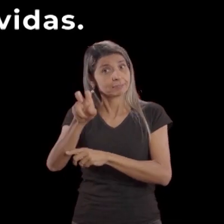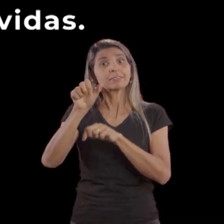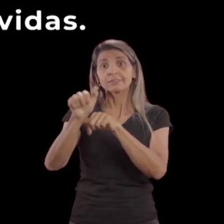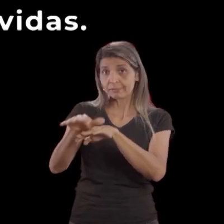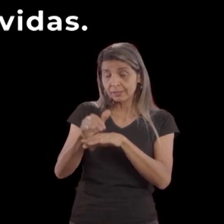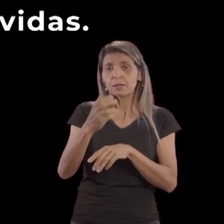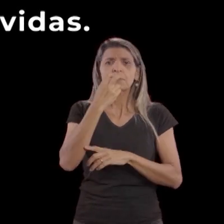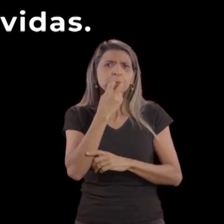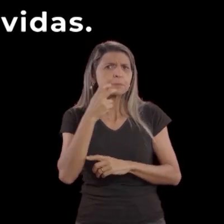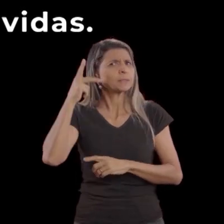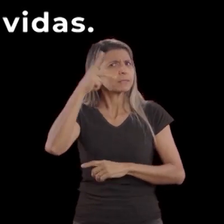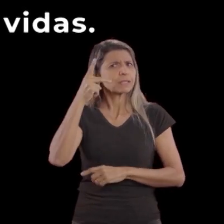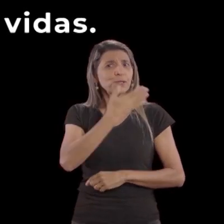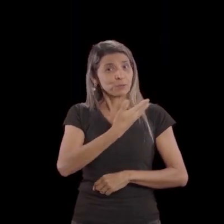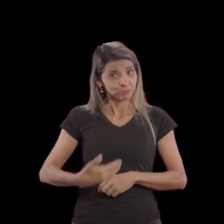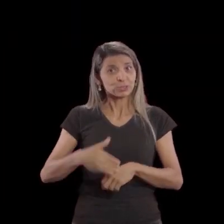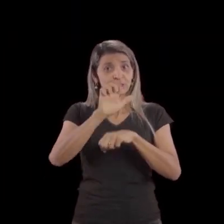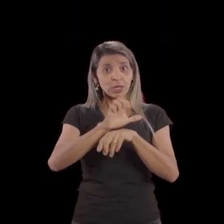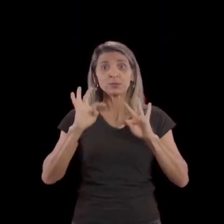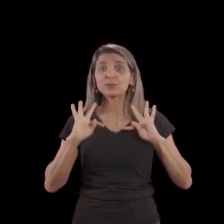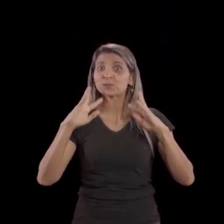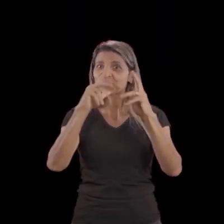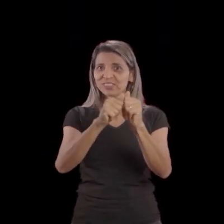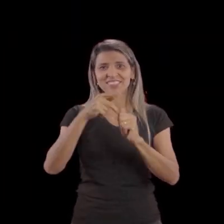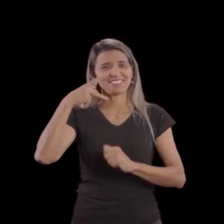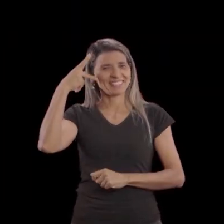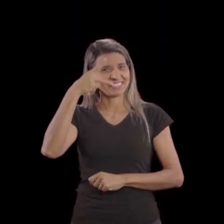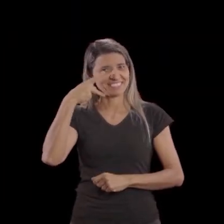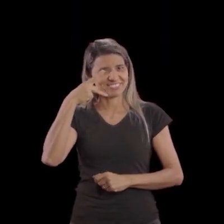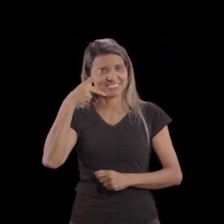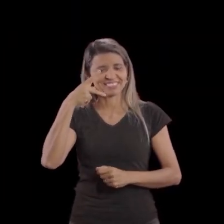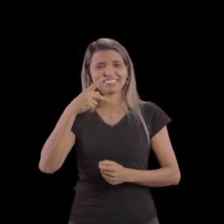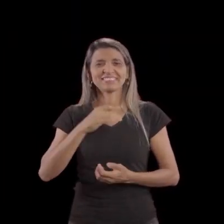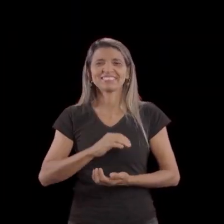de 18 a 25 de setembro. Detran PB, Governo do Estado. Somos todos Paraíba.